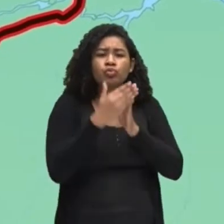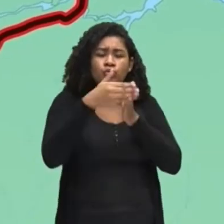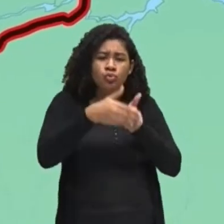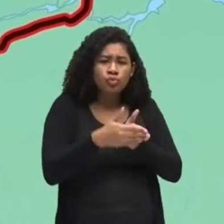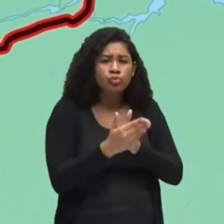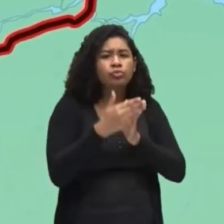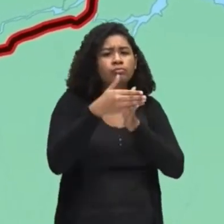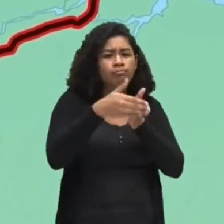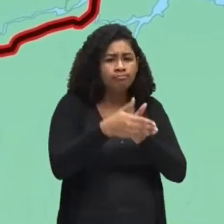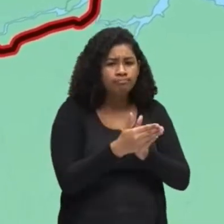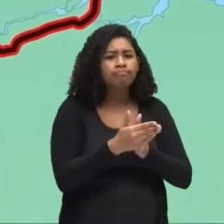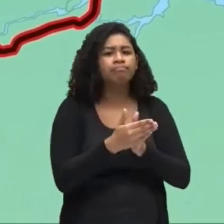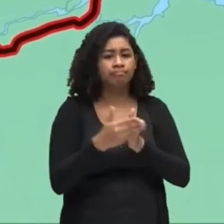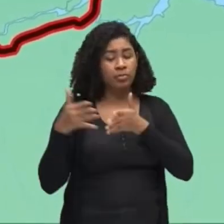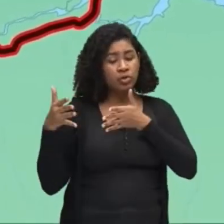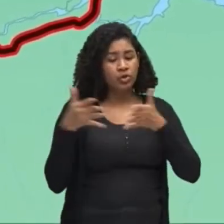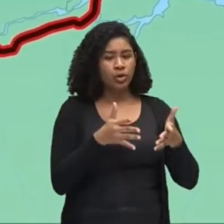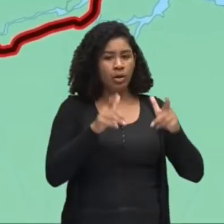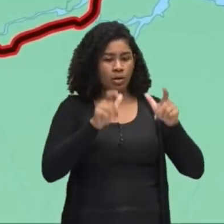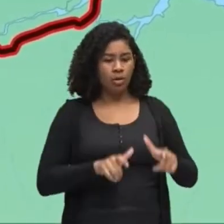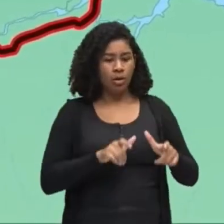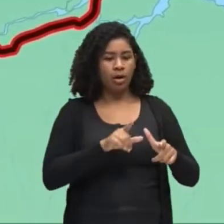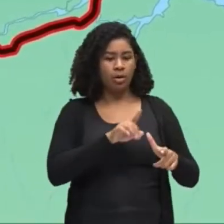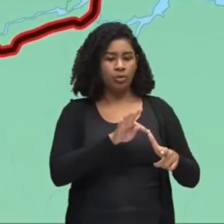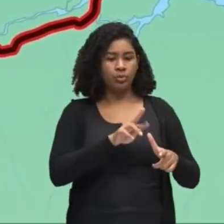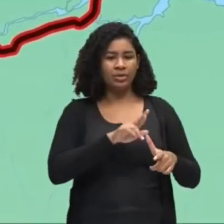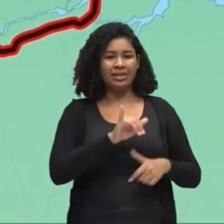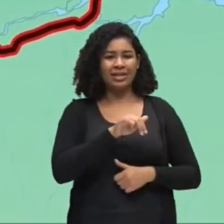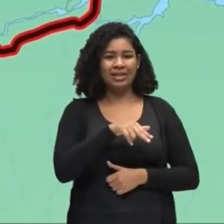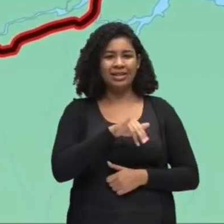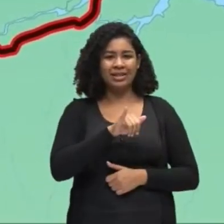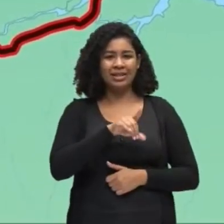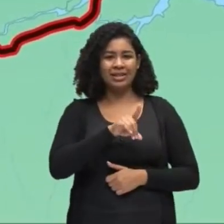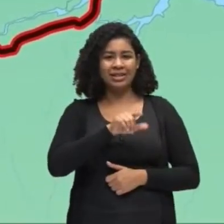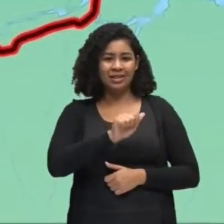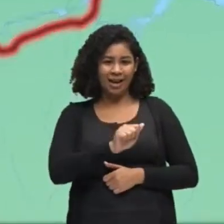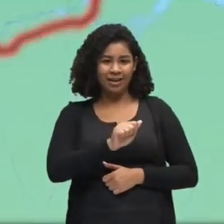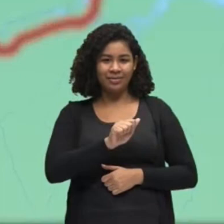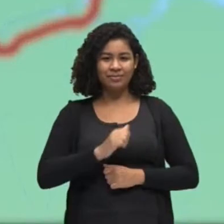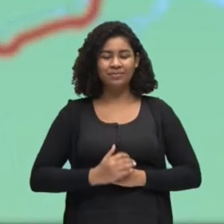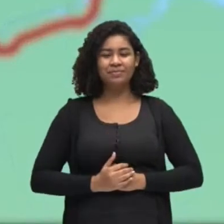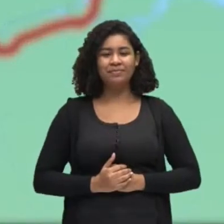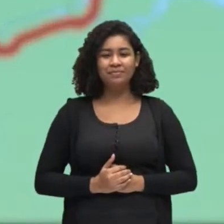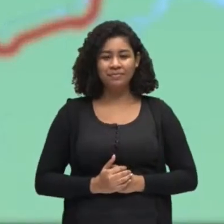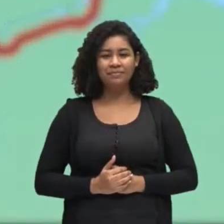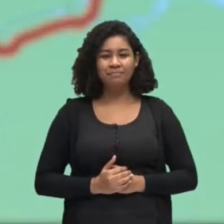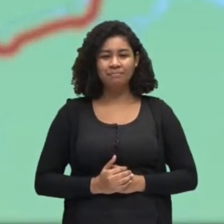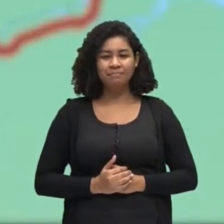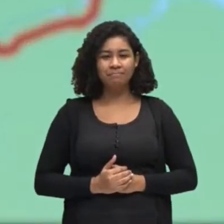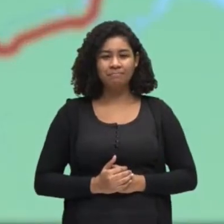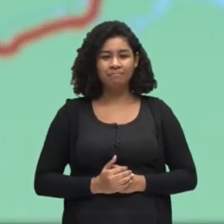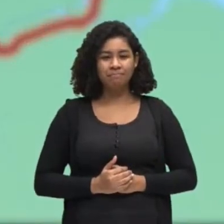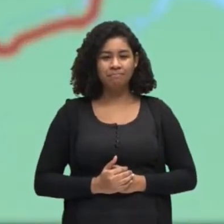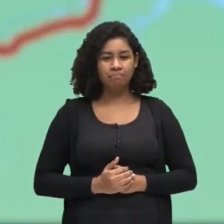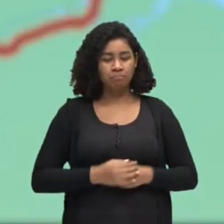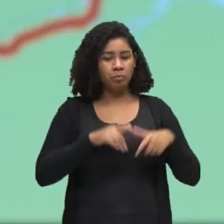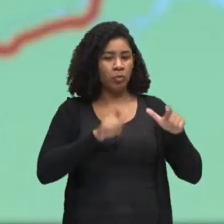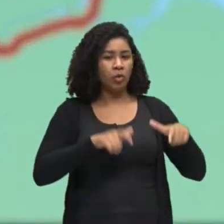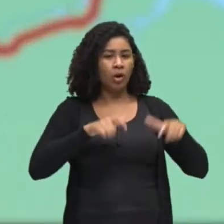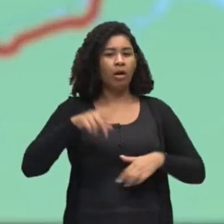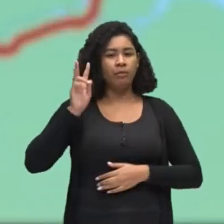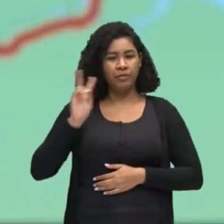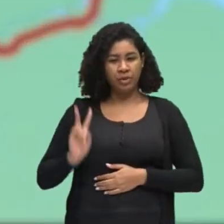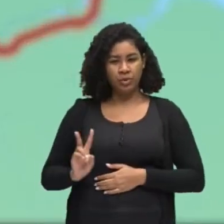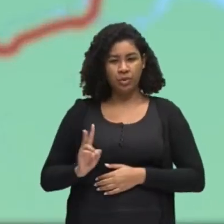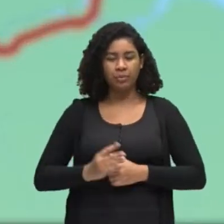próximo, Trinidad, ilha na costa da atual Venezuela. Orellana relatou sobre as grandes